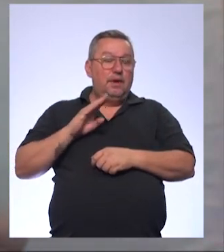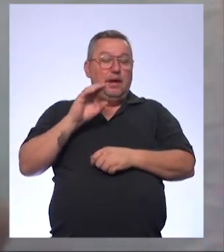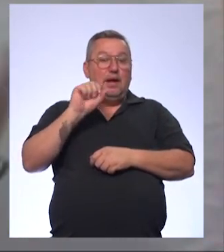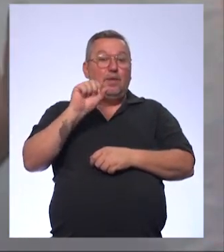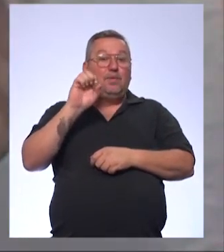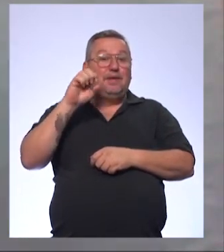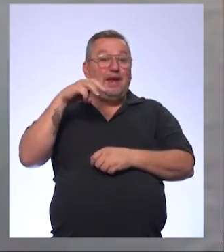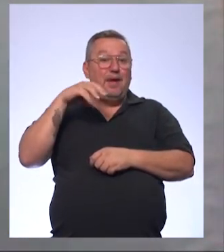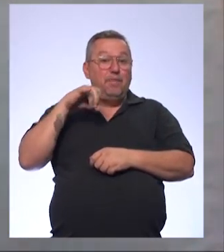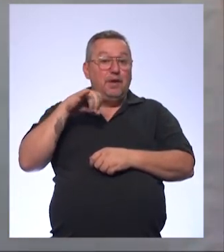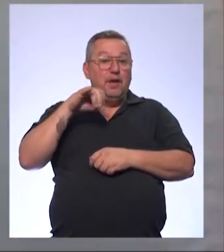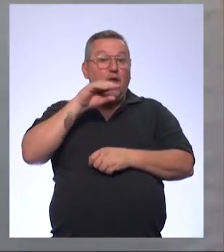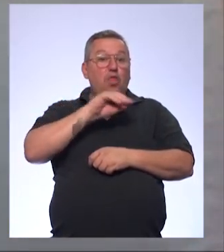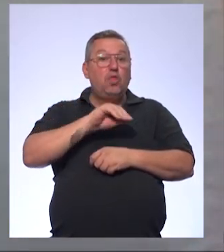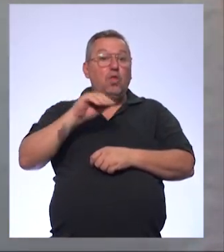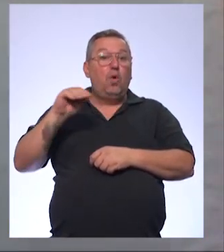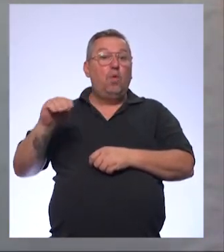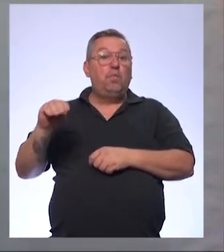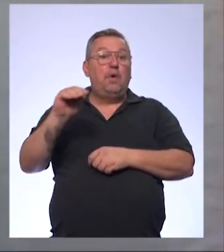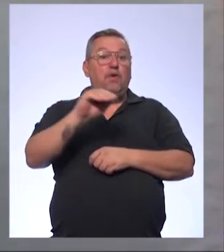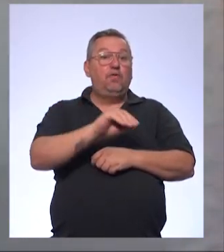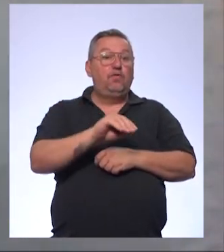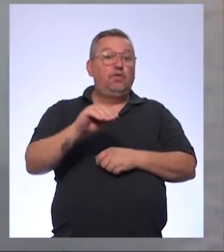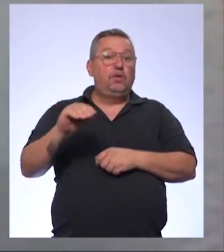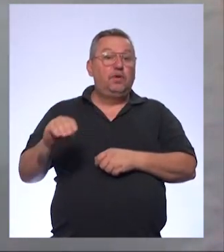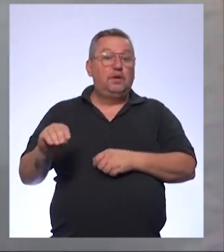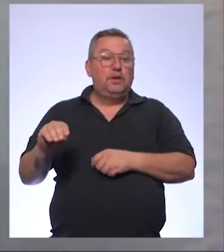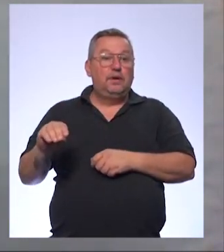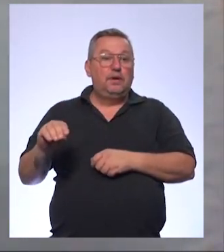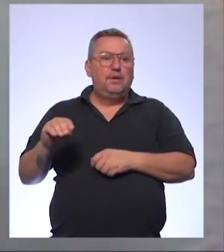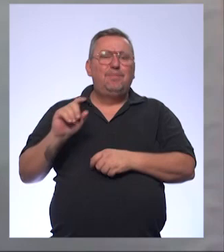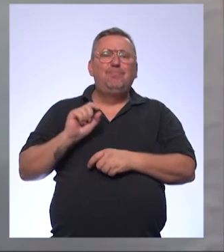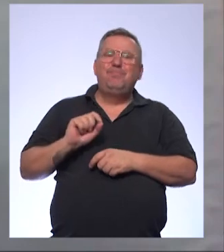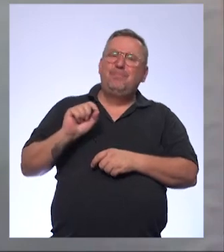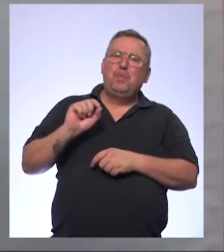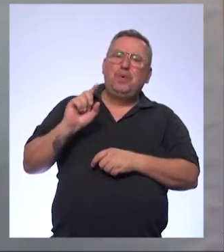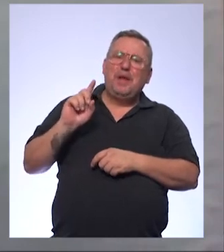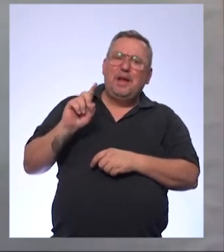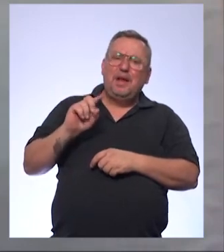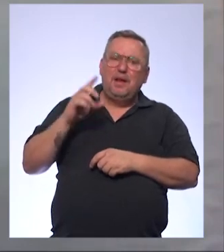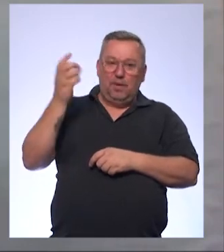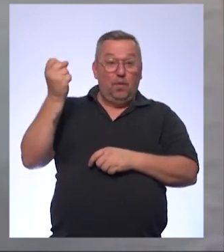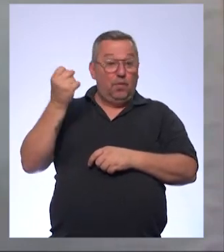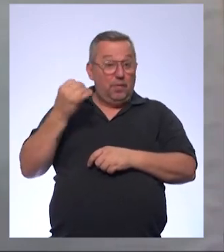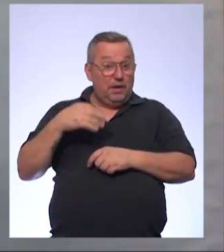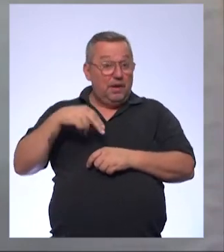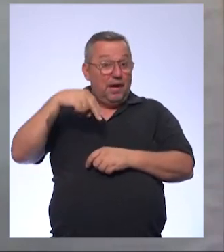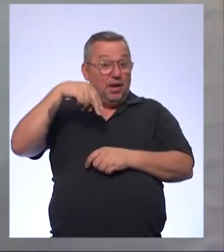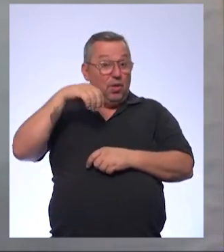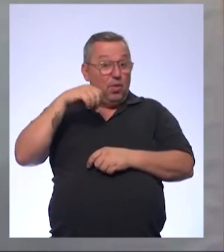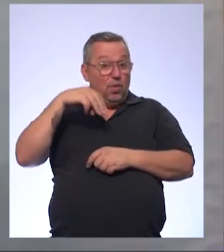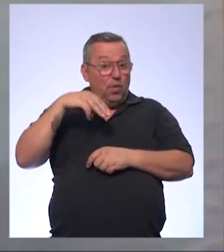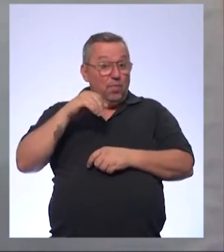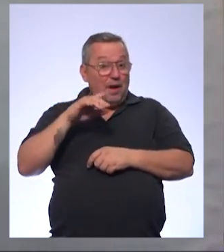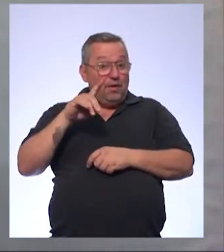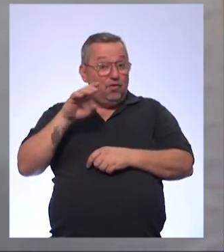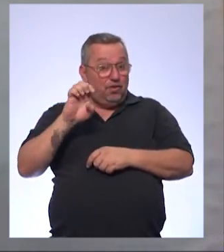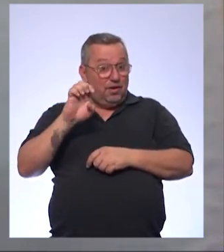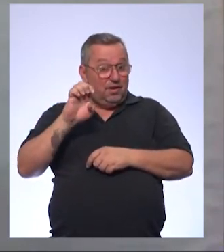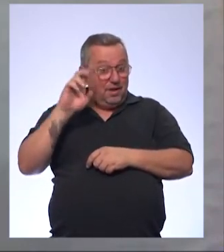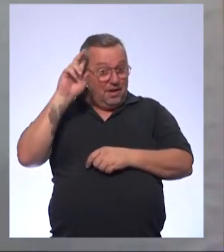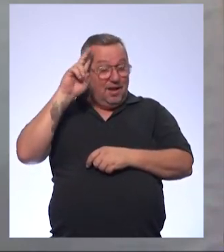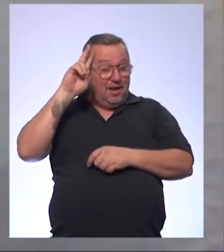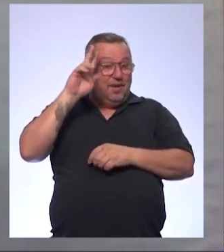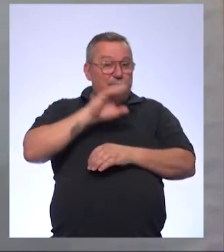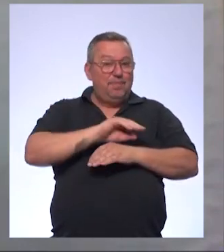semi-nômades. Ah, professora, o que é semi-nômades? E aí? Eu expliquei o que era nômades, né, 6º ano. Nômades